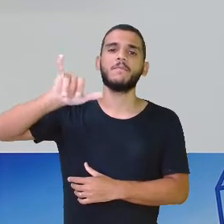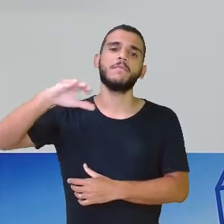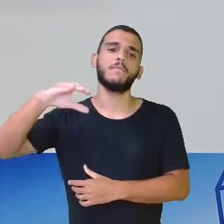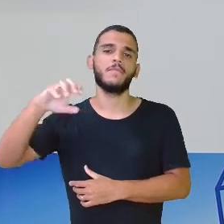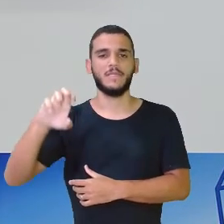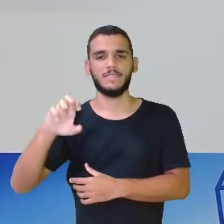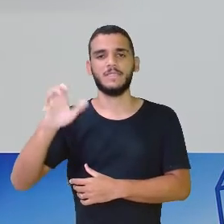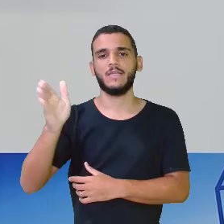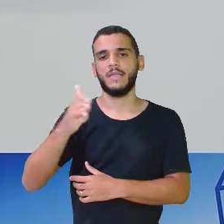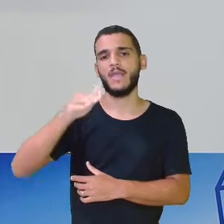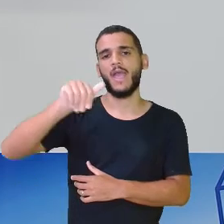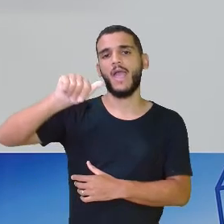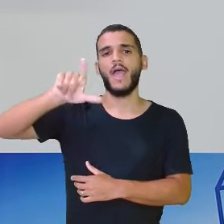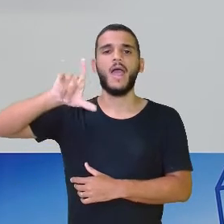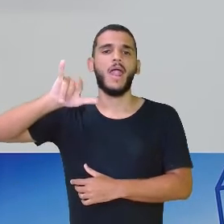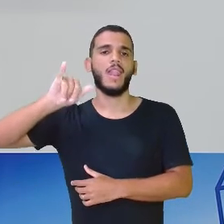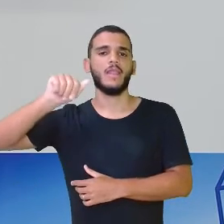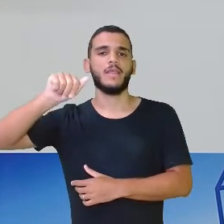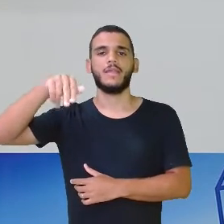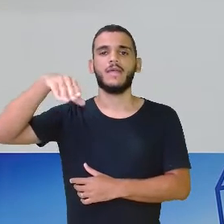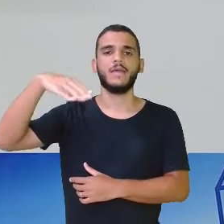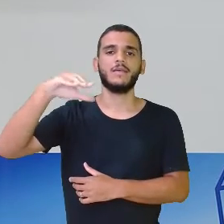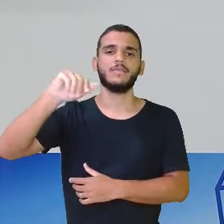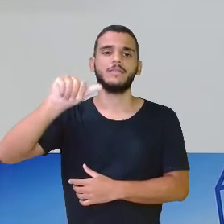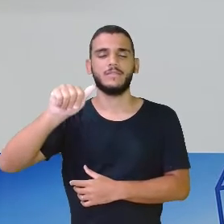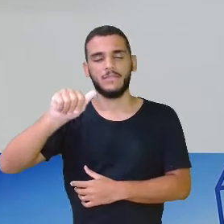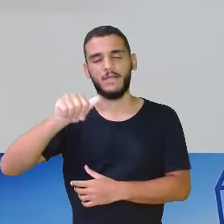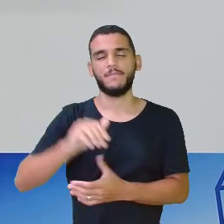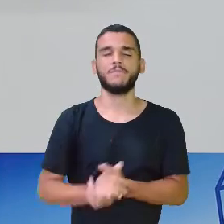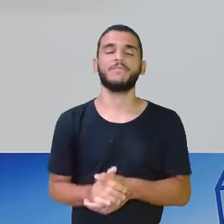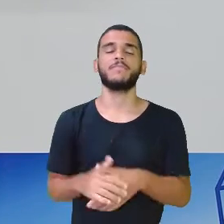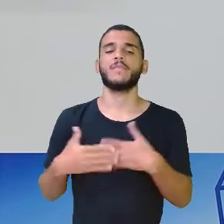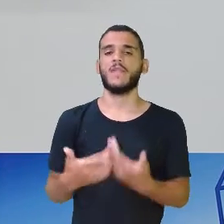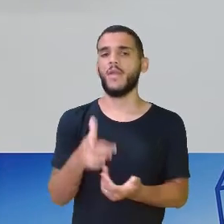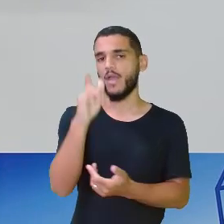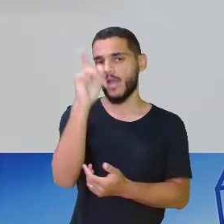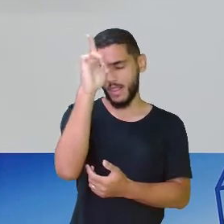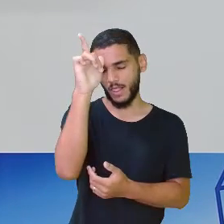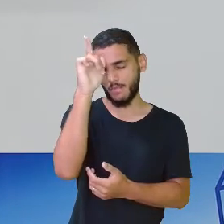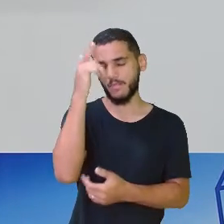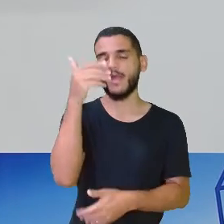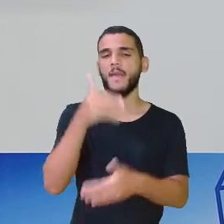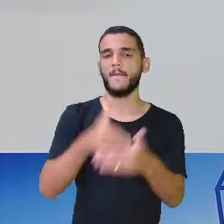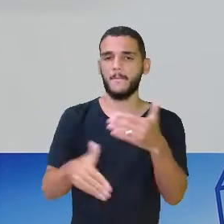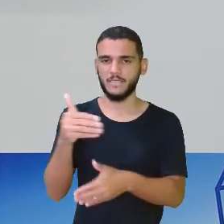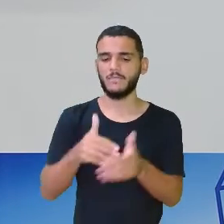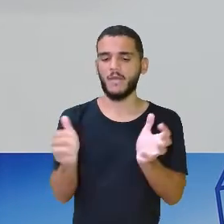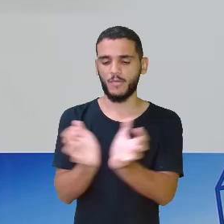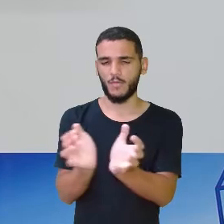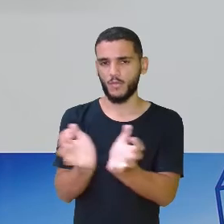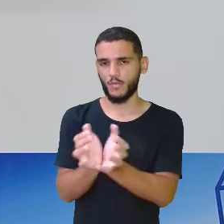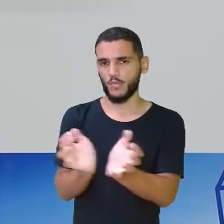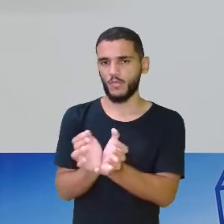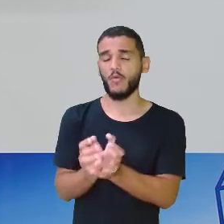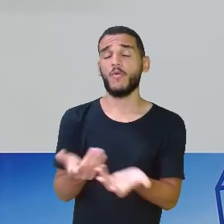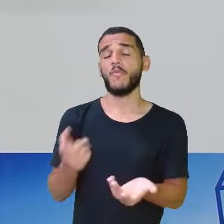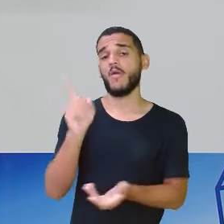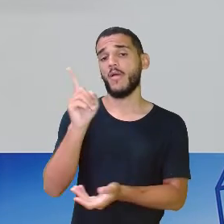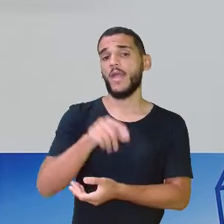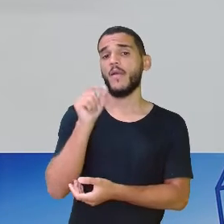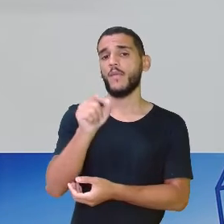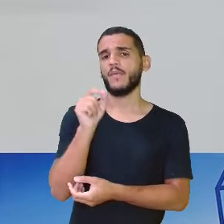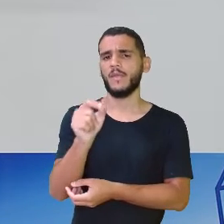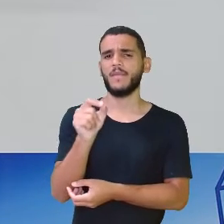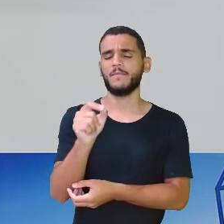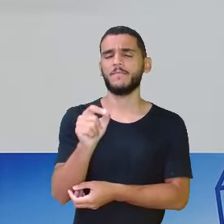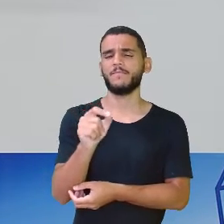Austro-Húngaro. Nesse sentido, a Alemanha, que fazia parte ali da Tríplice Aliança, foi considerada como